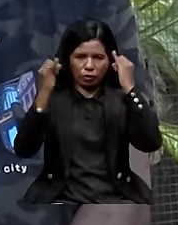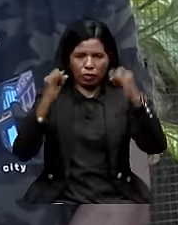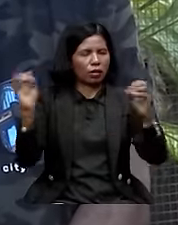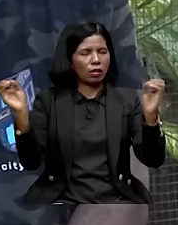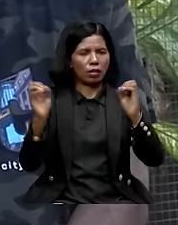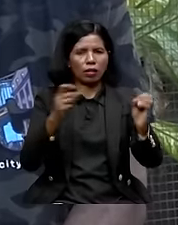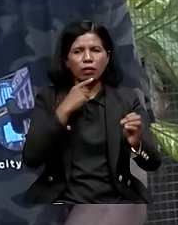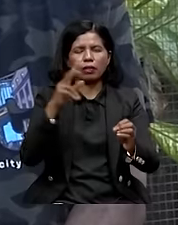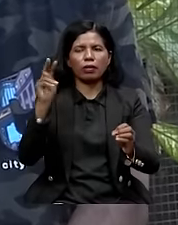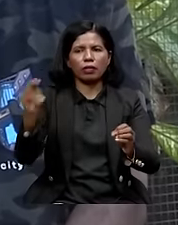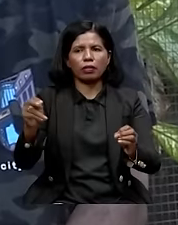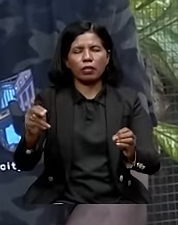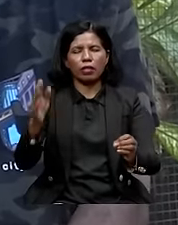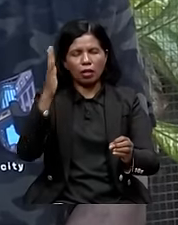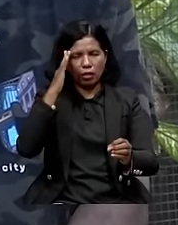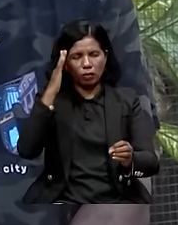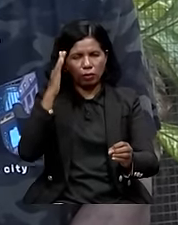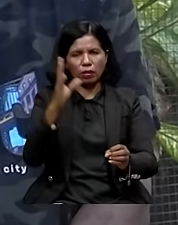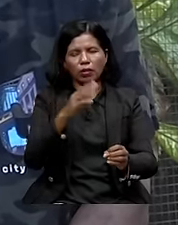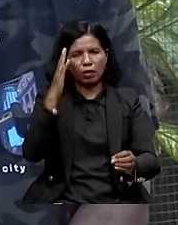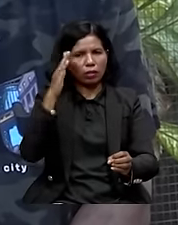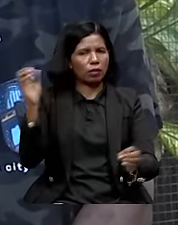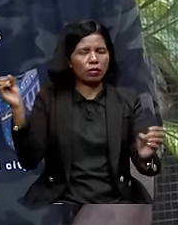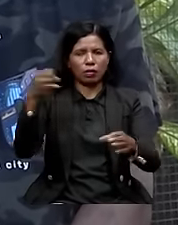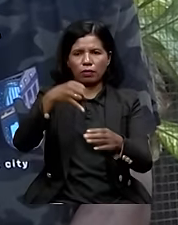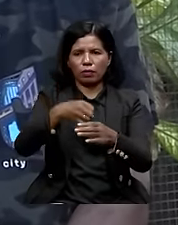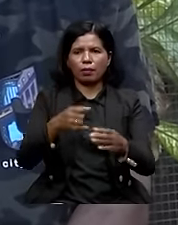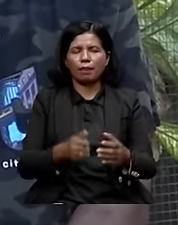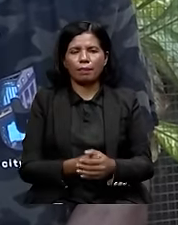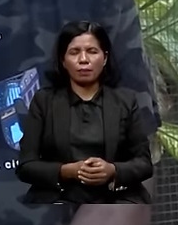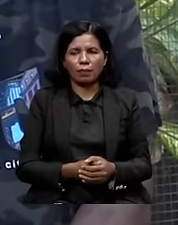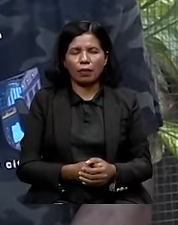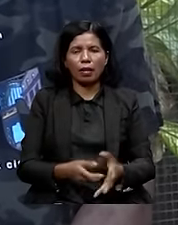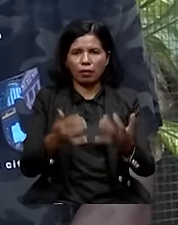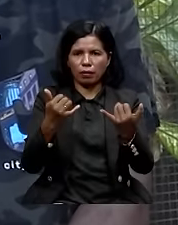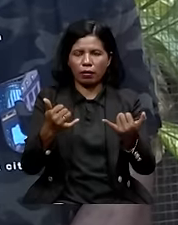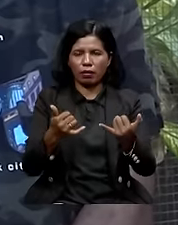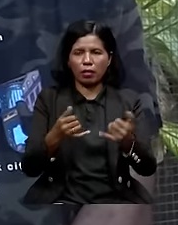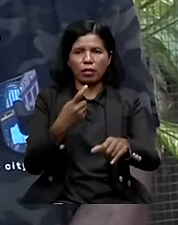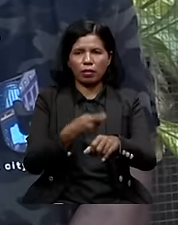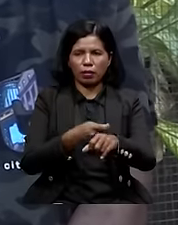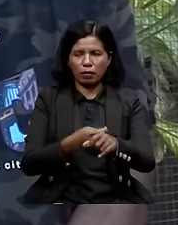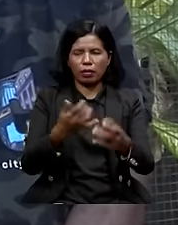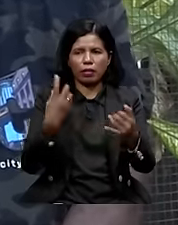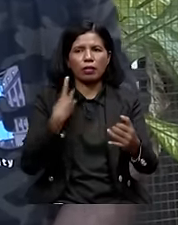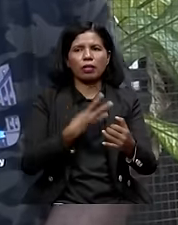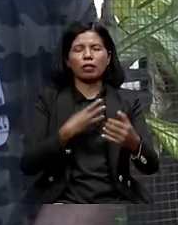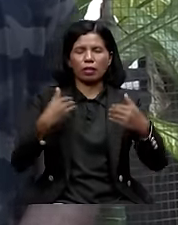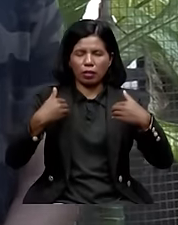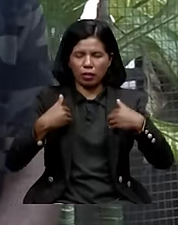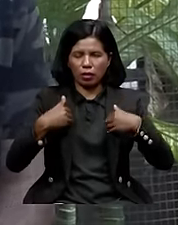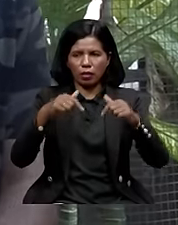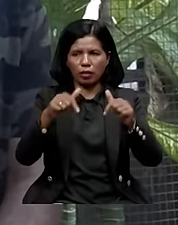buat tidak ke nia consciente nia hatene non nia involve ida neret agora momento ida ne ita iha ona iha ne